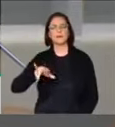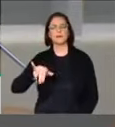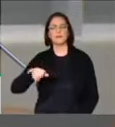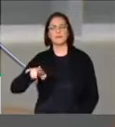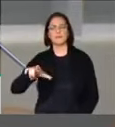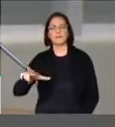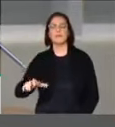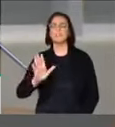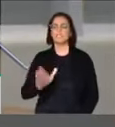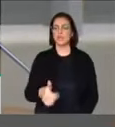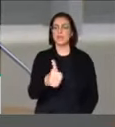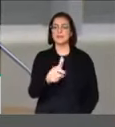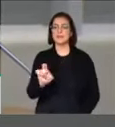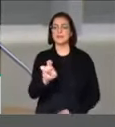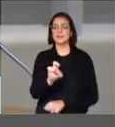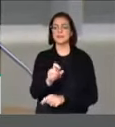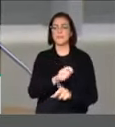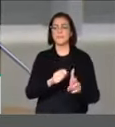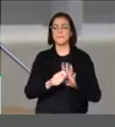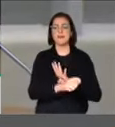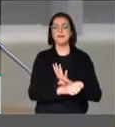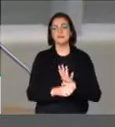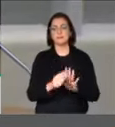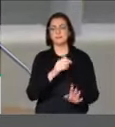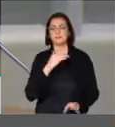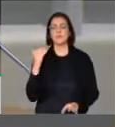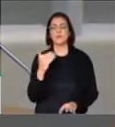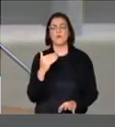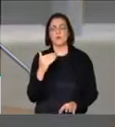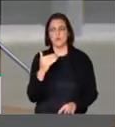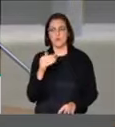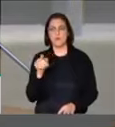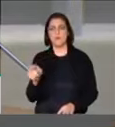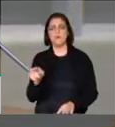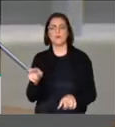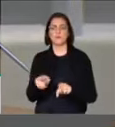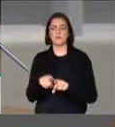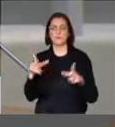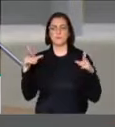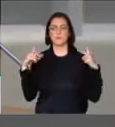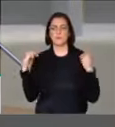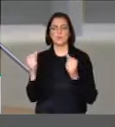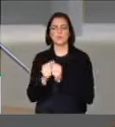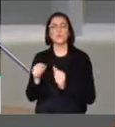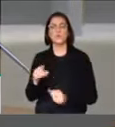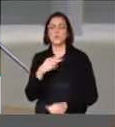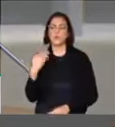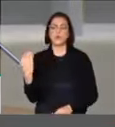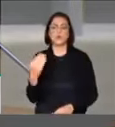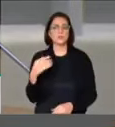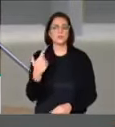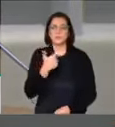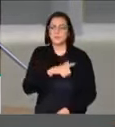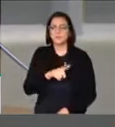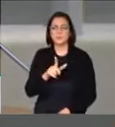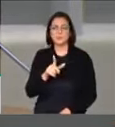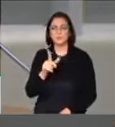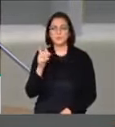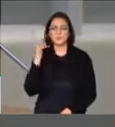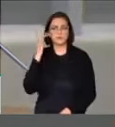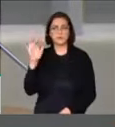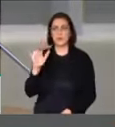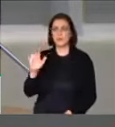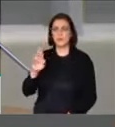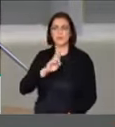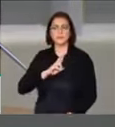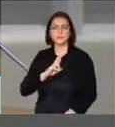assassinato brutal da companheira Marielle e do Anderson Gomes, nós ainda não temos essa resposta, que não é só para nós, mas que